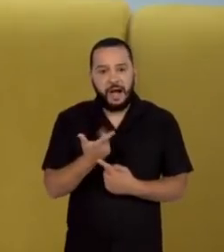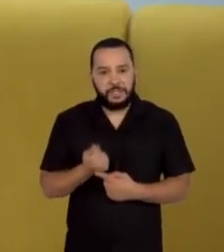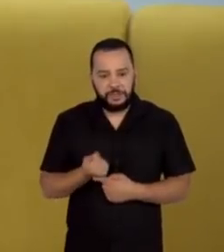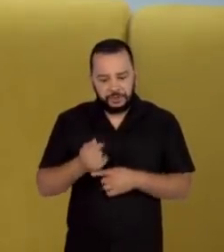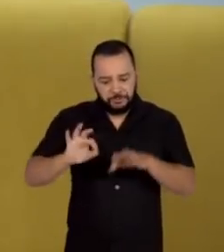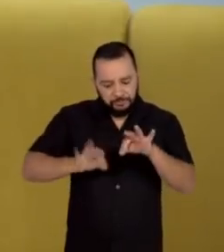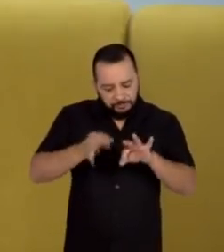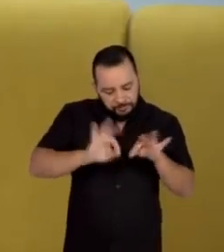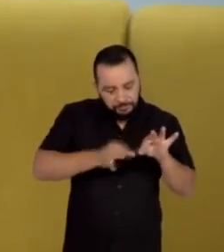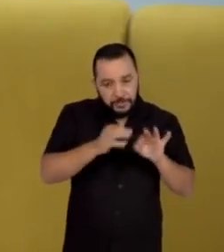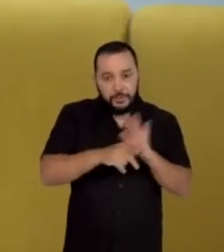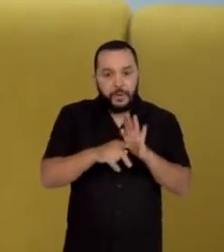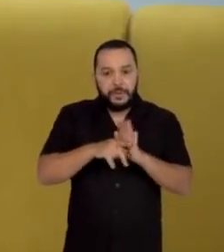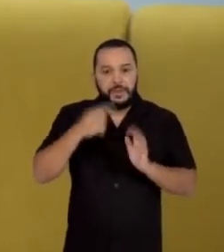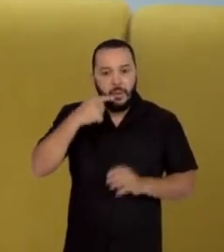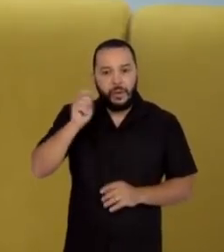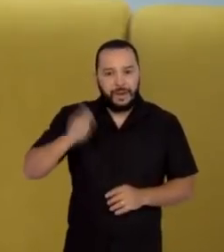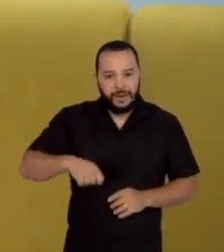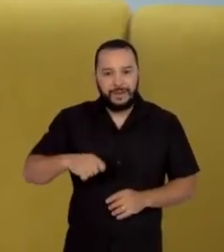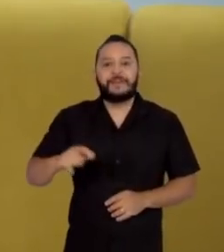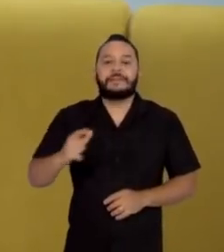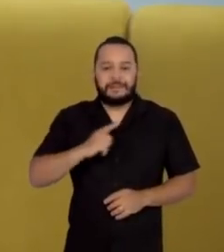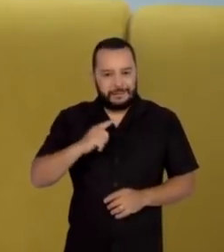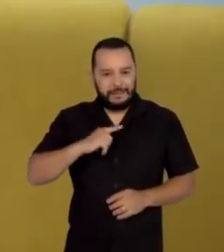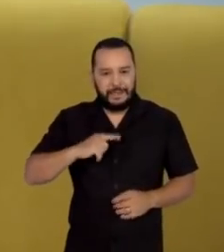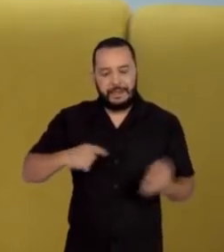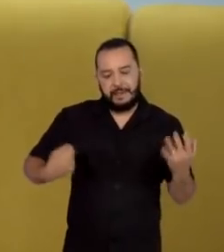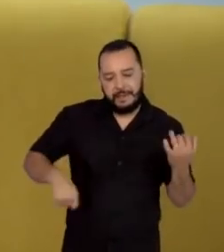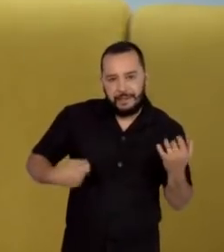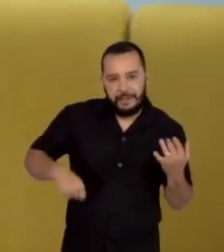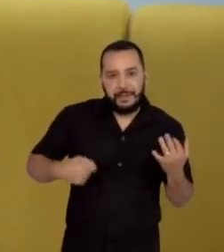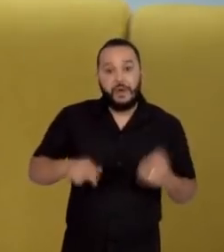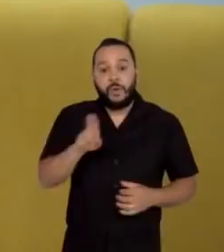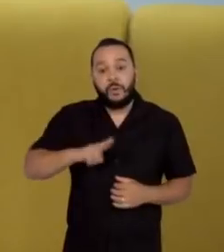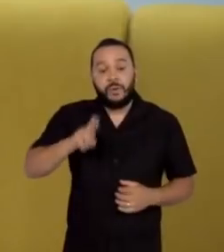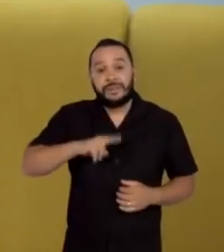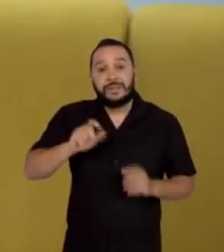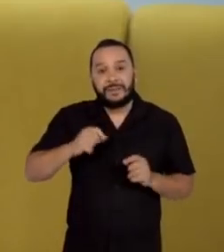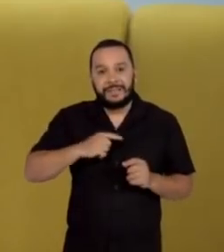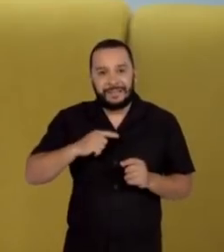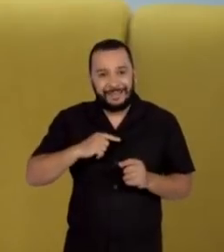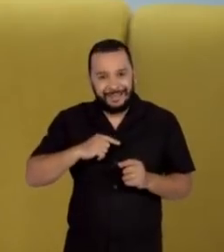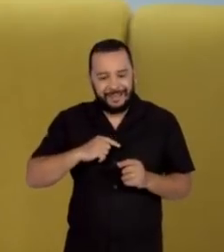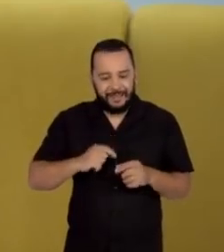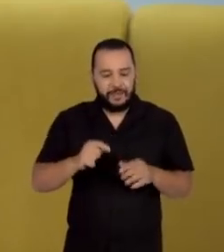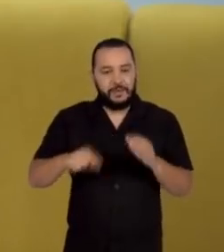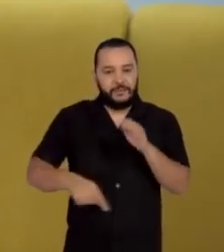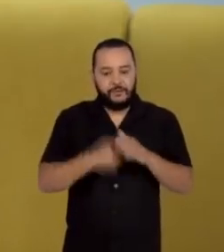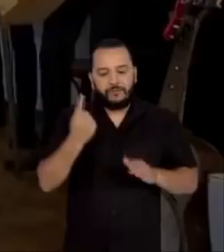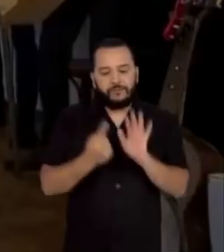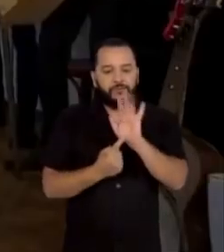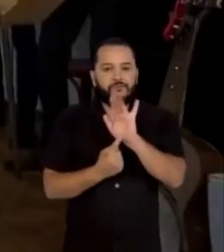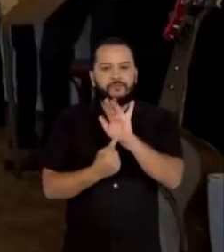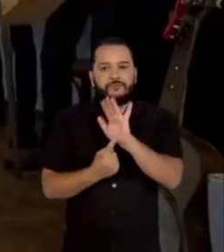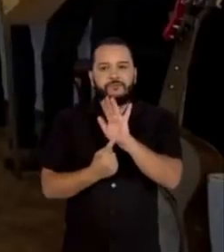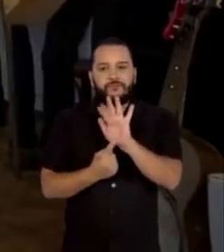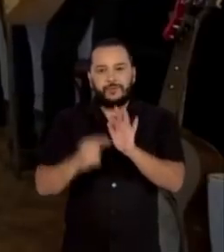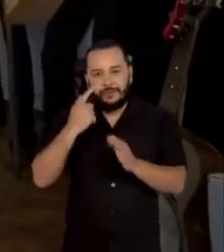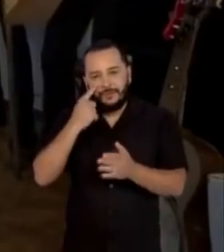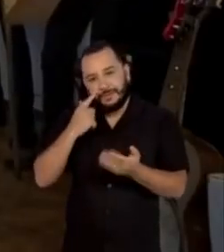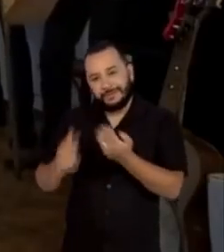abusa da criatividade e faz instrumentos musicais usando milhares de palitos de fósforo.